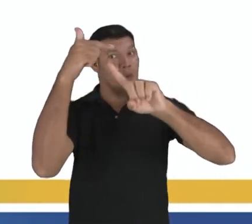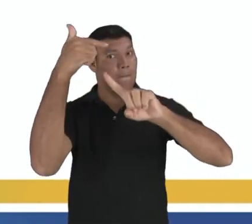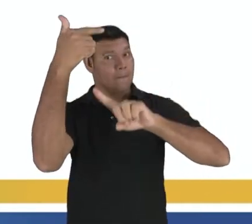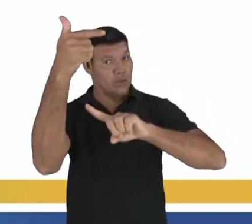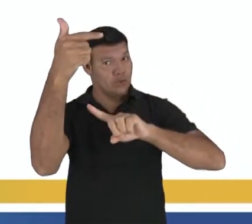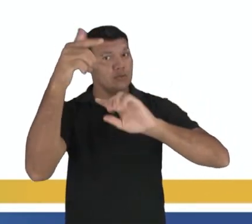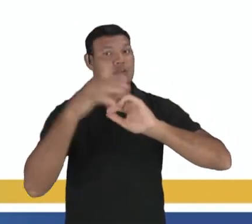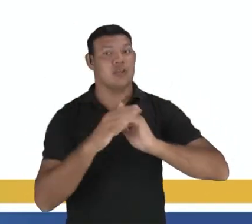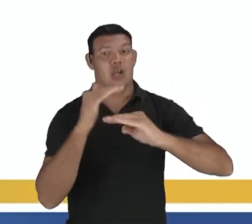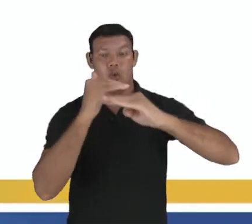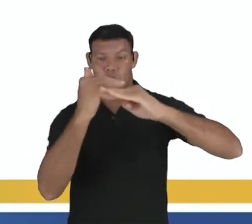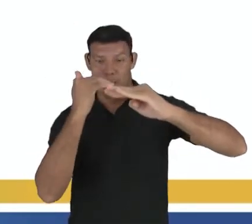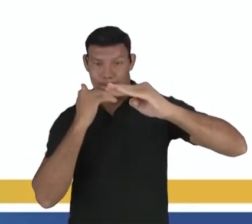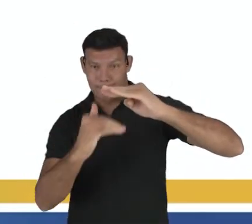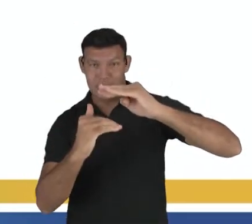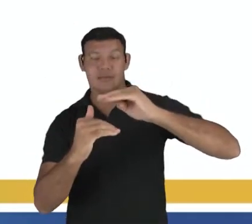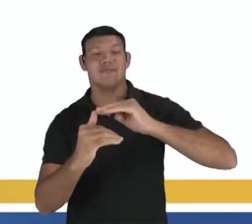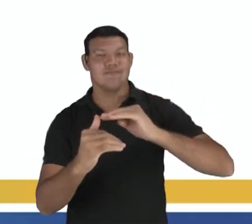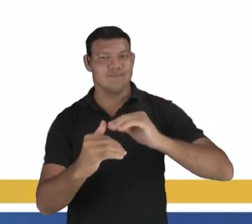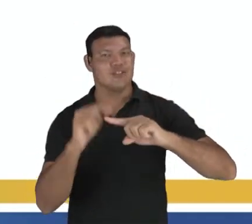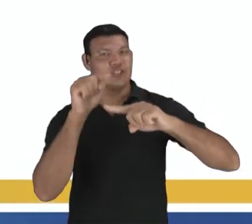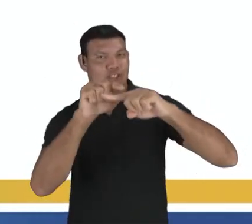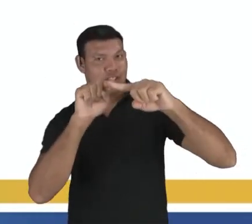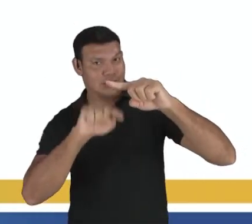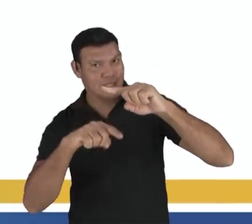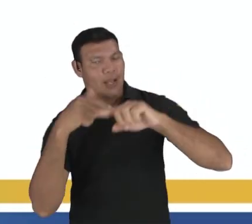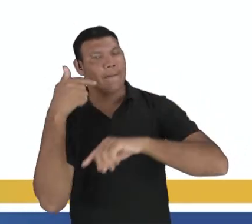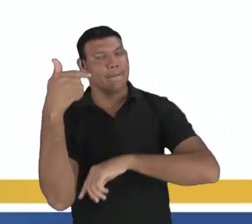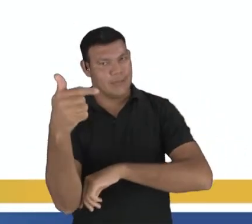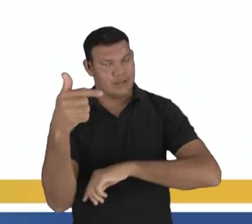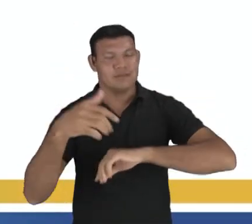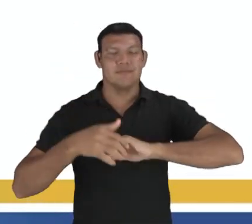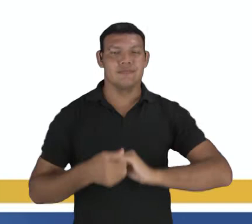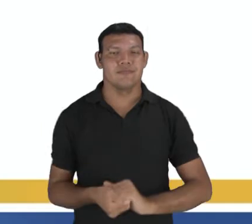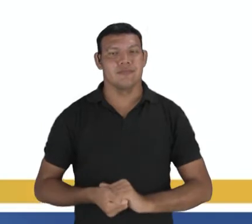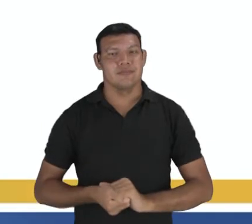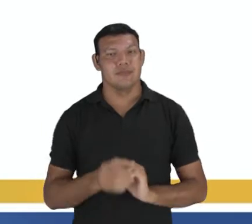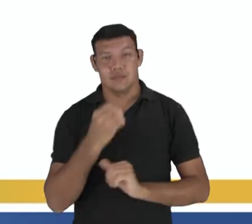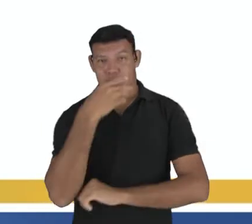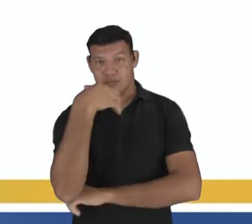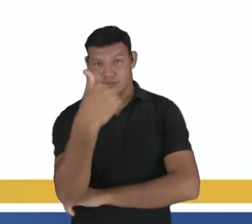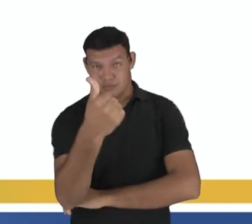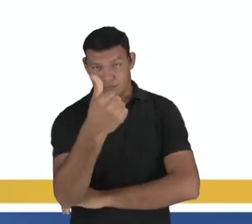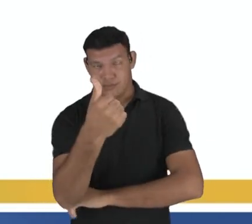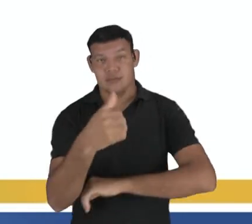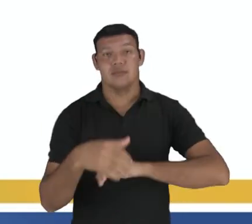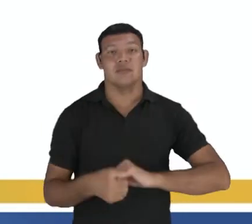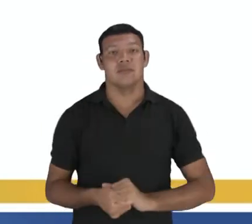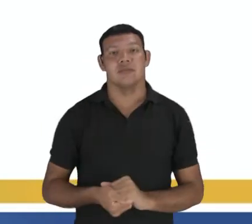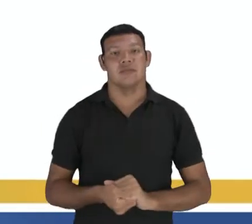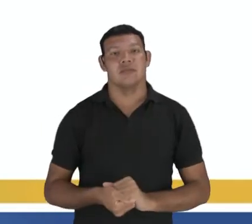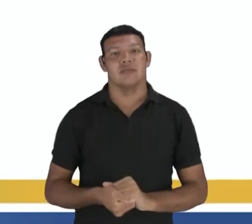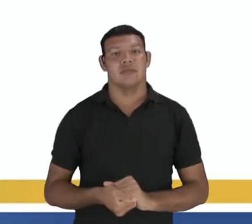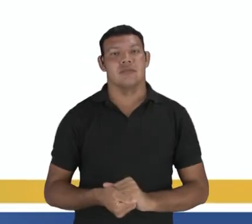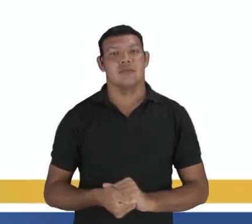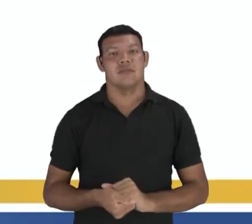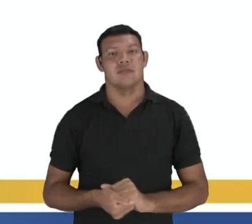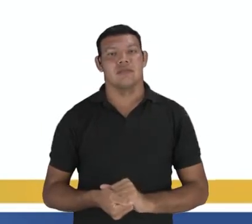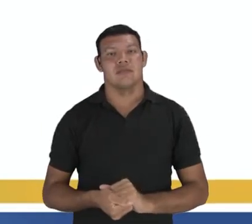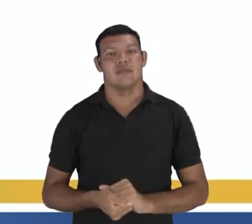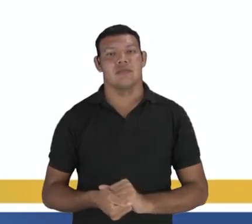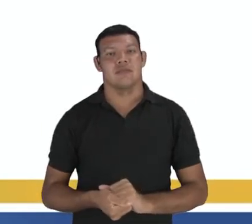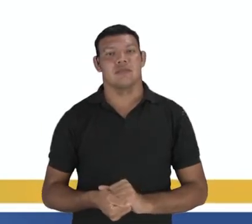2, então, embaixo, nós vamos dividir por 2. Tudo bem? Então, aí nós vamos